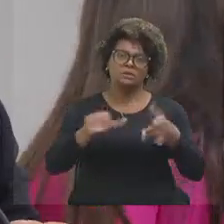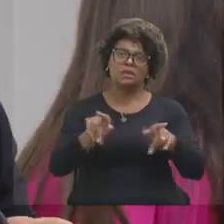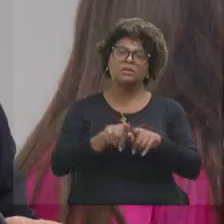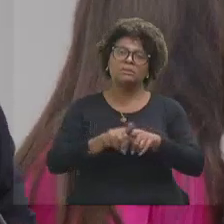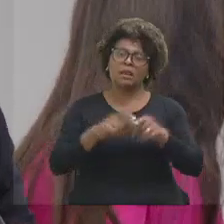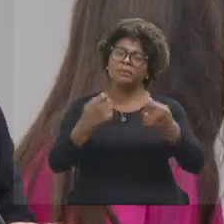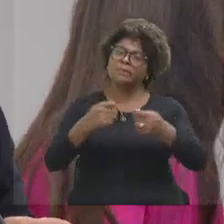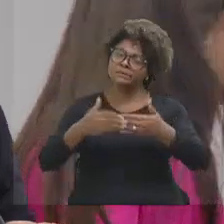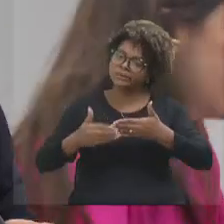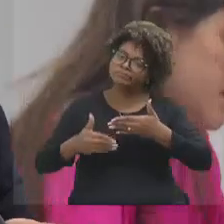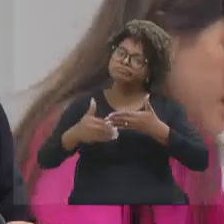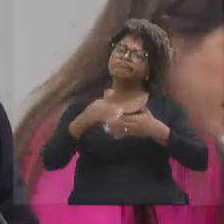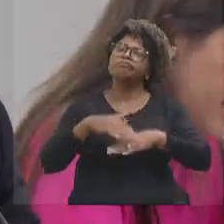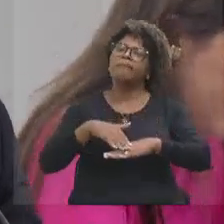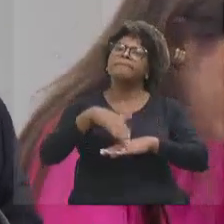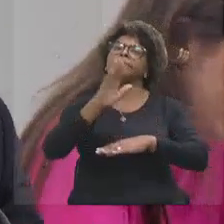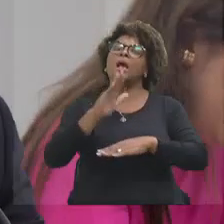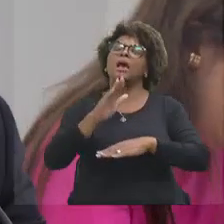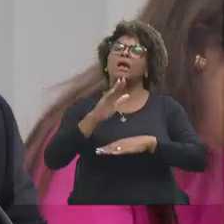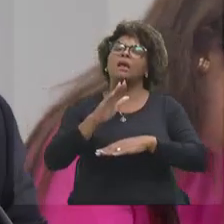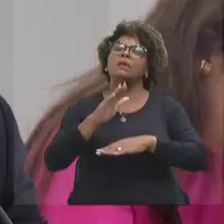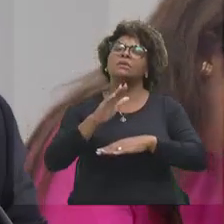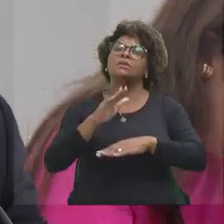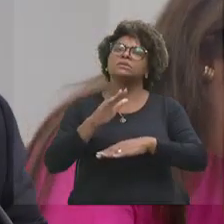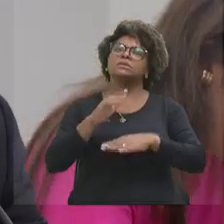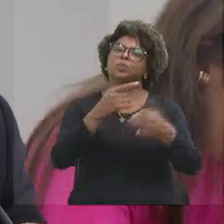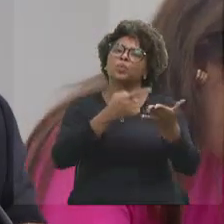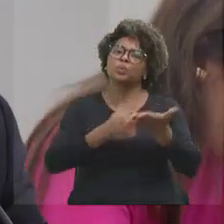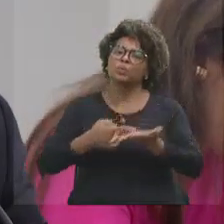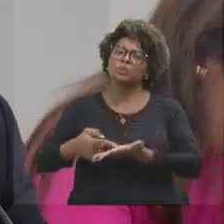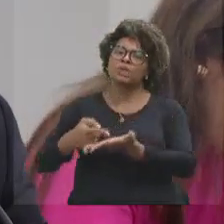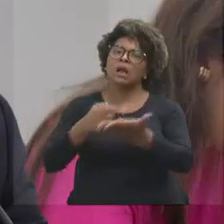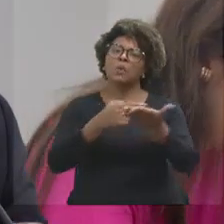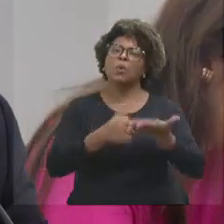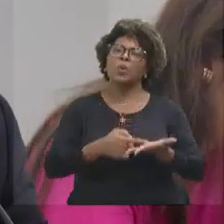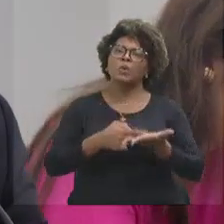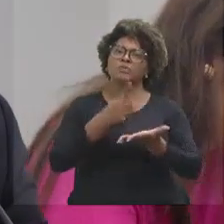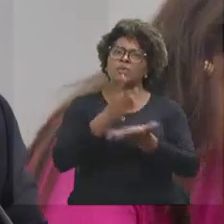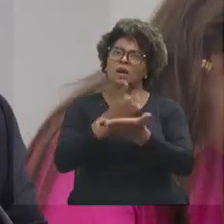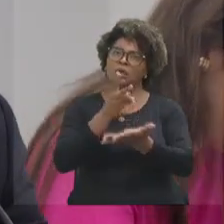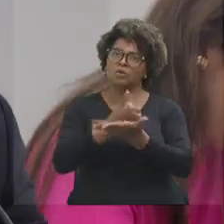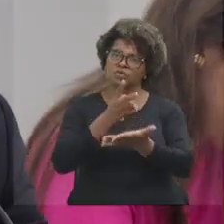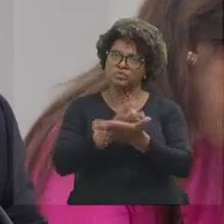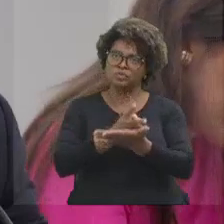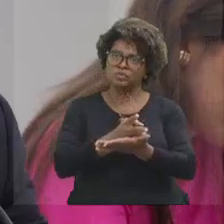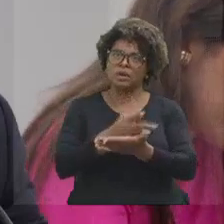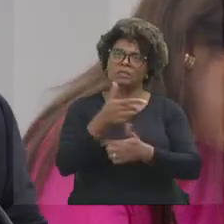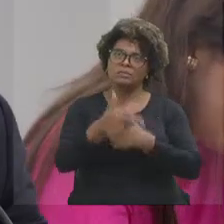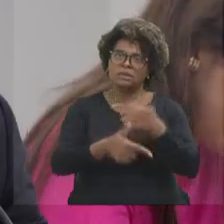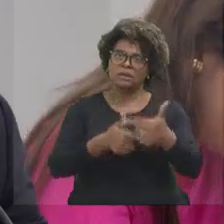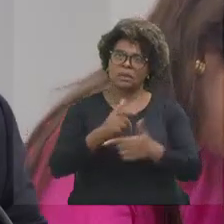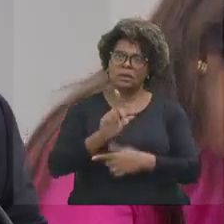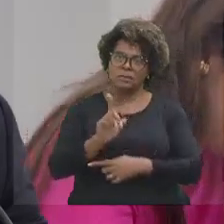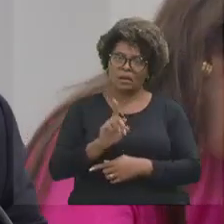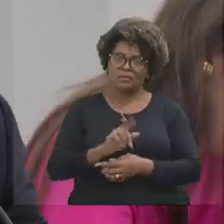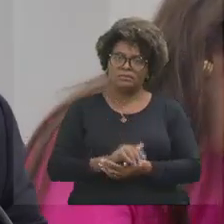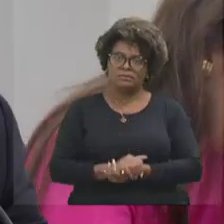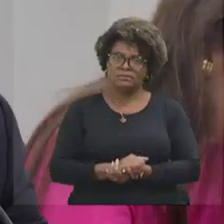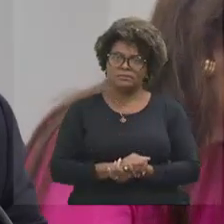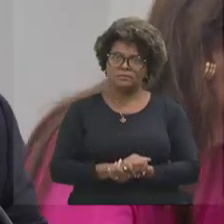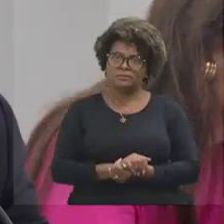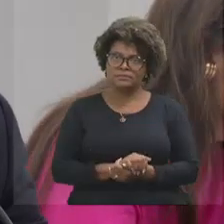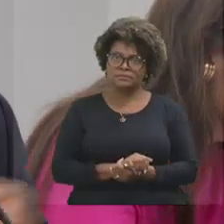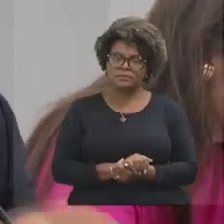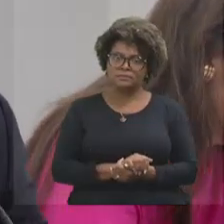avançar também ali os entendimentos para que ela continue muito fortalecida né agradecer